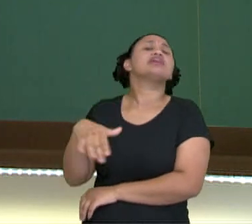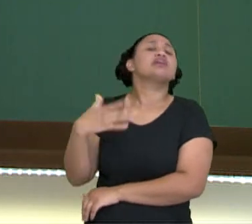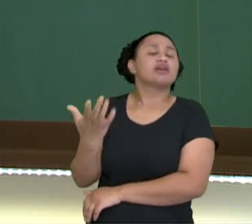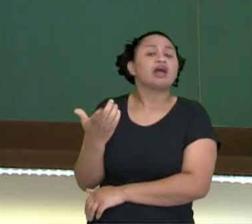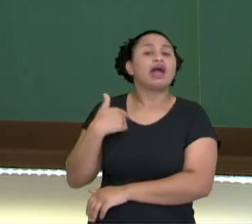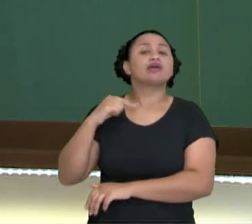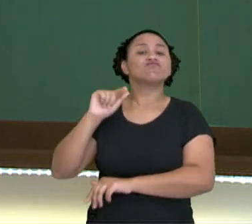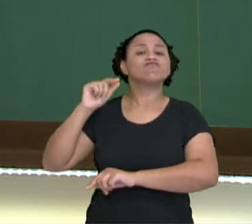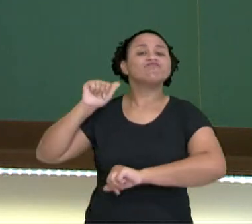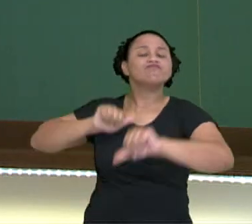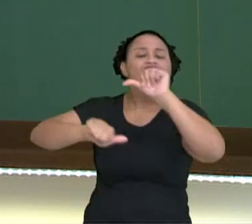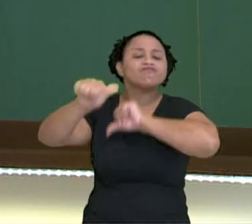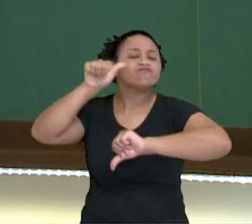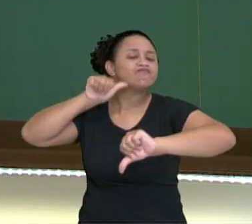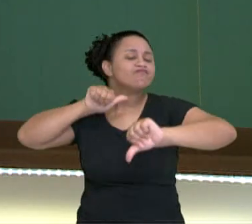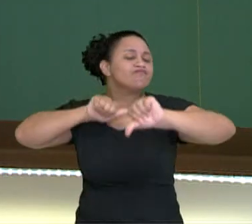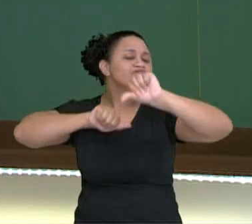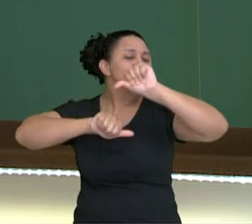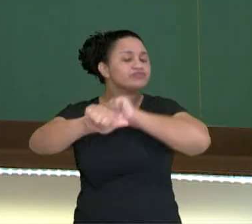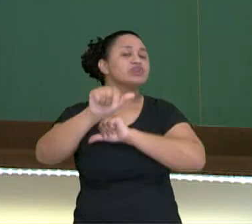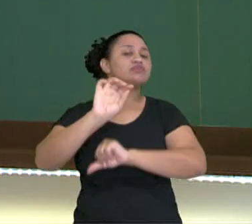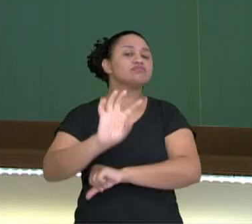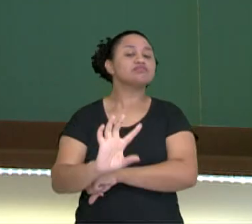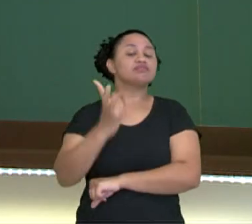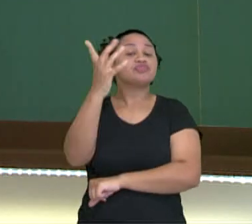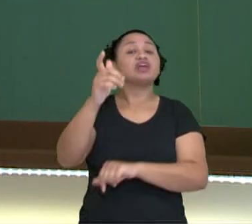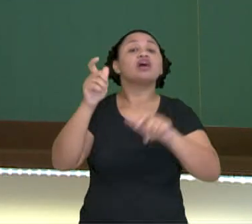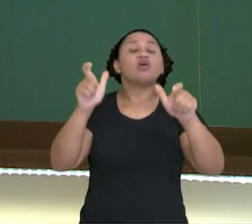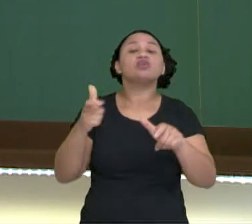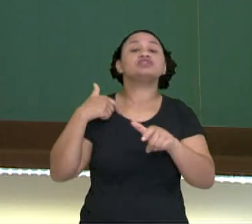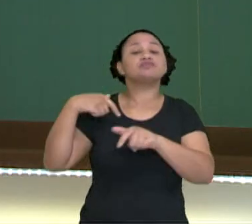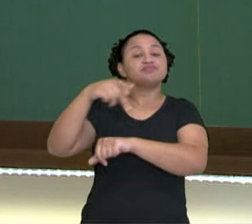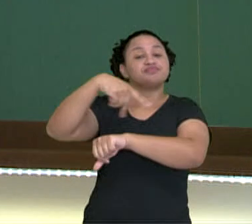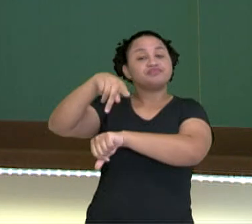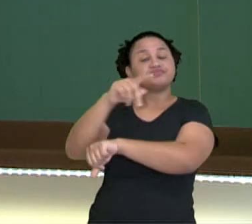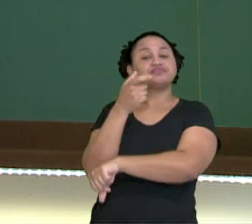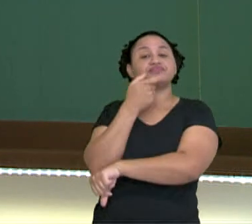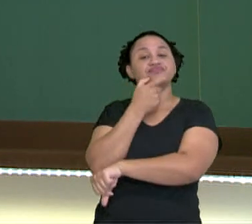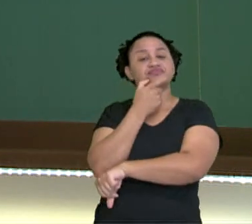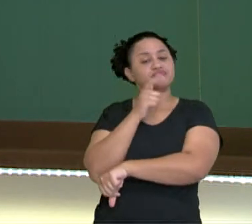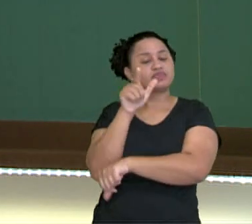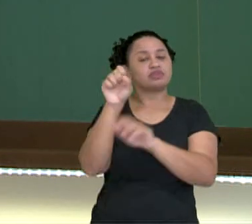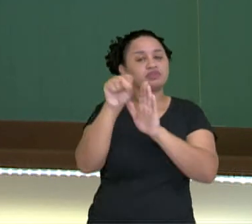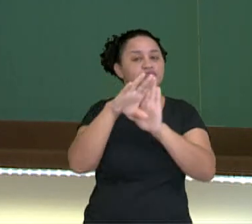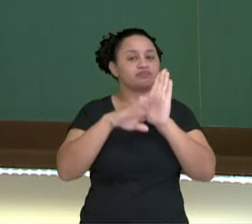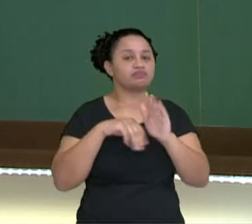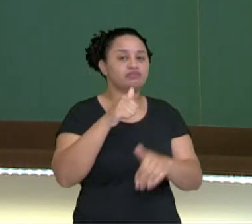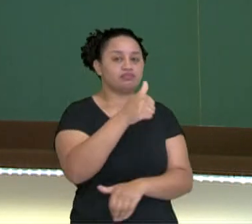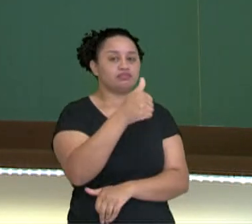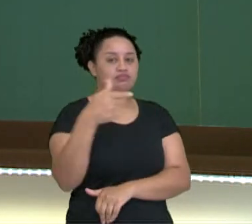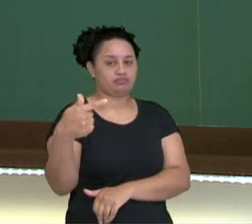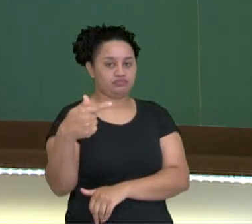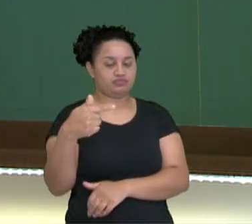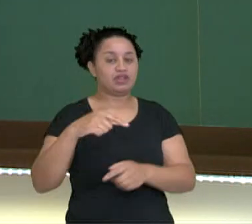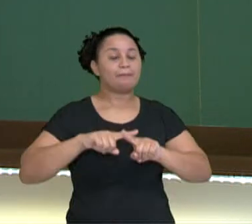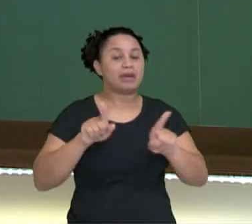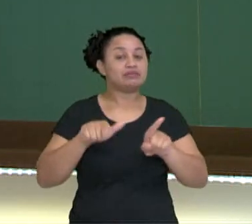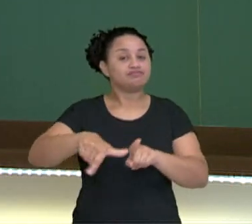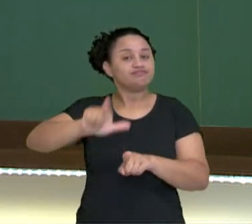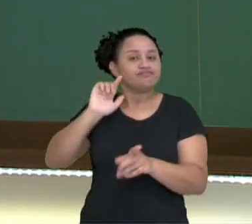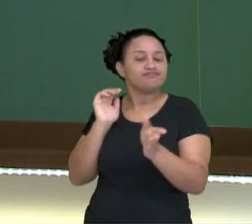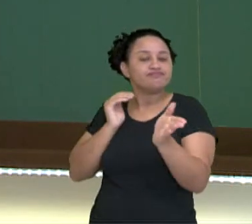grande transformação que vai ocorrer na Inglaterra no século 17. Mas antes da